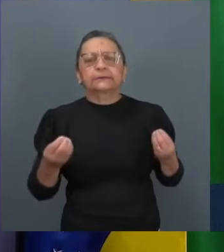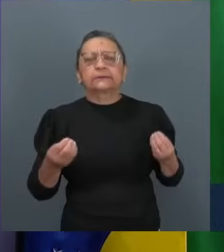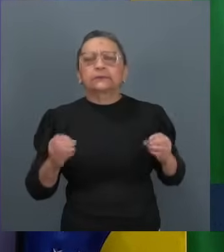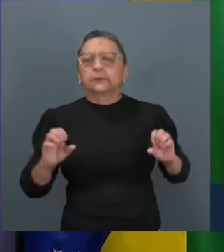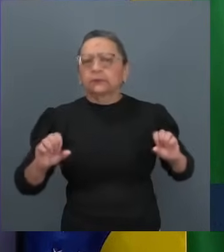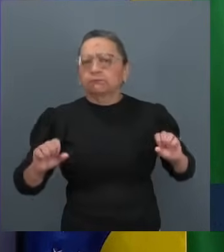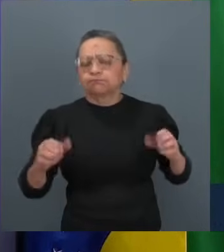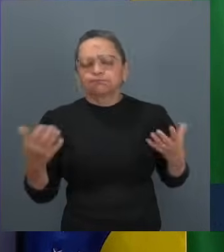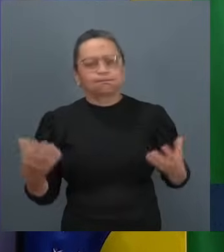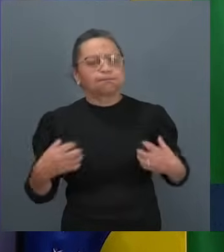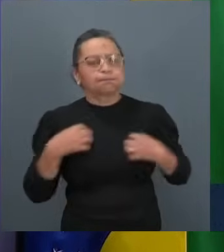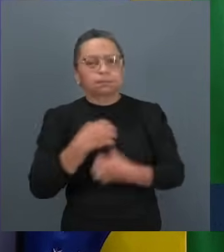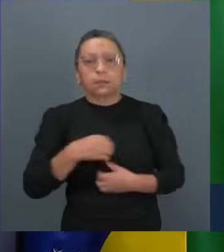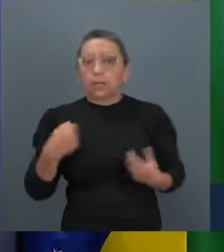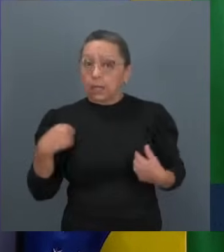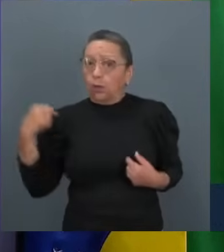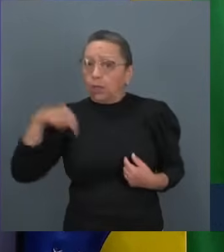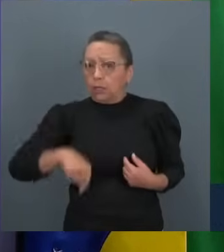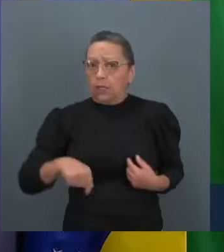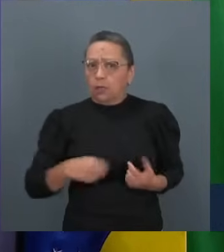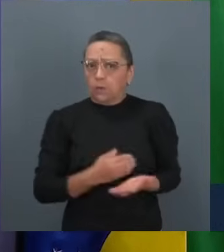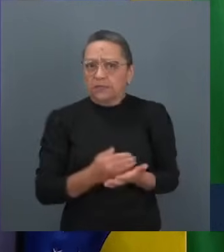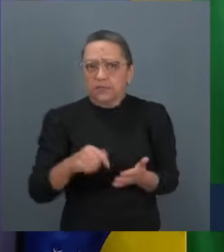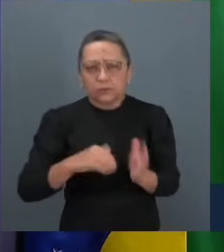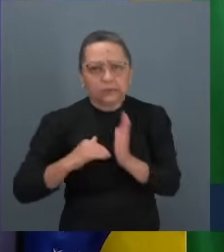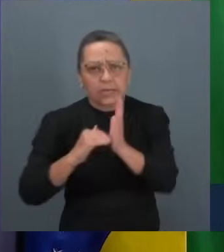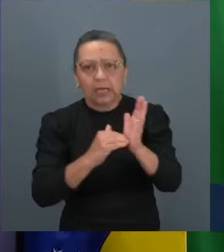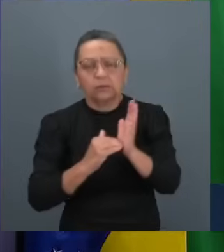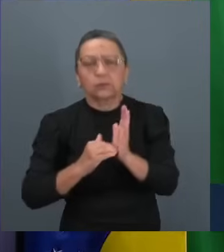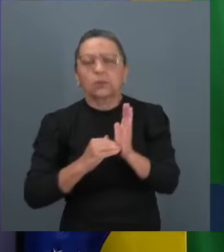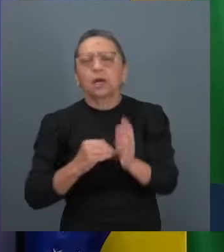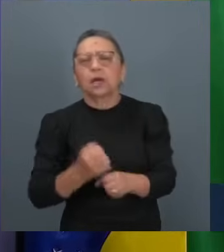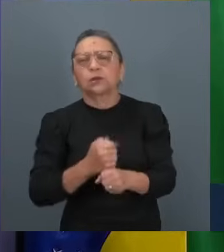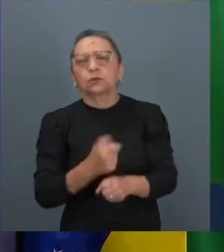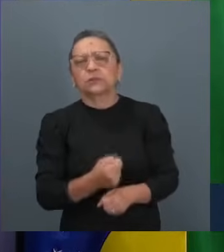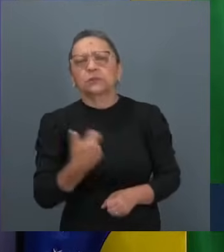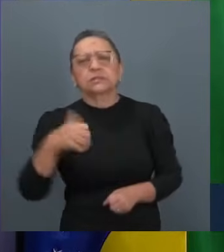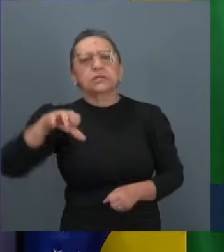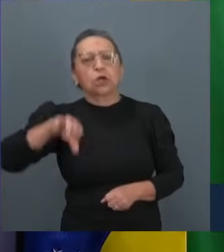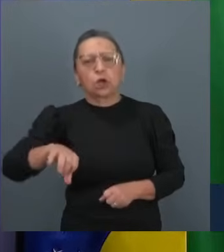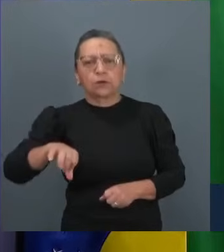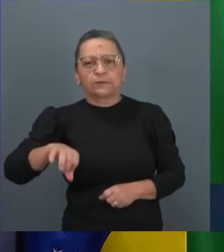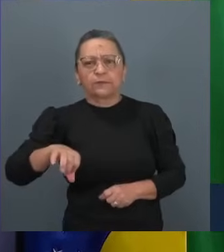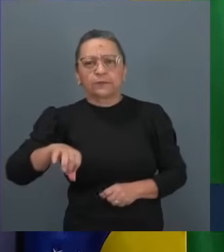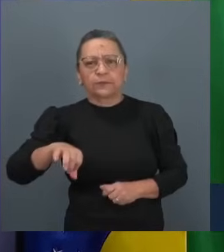frustrante que nós tivemos, desde que eu cheguei aqui no Senado Federal em 2019.